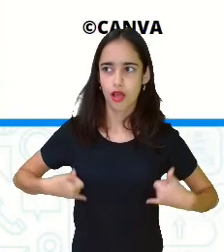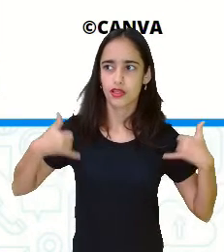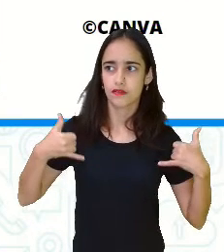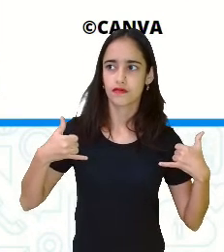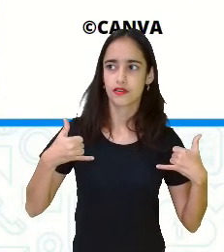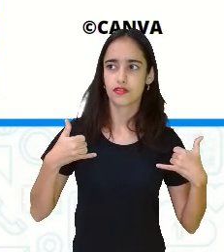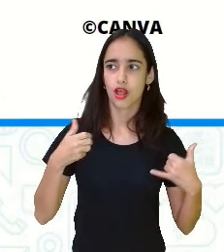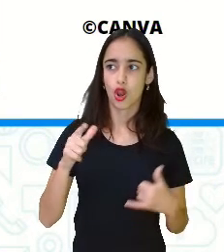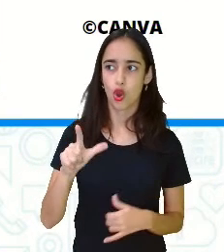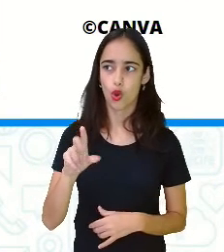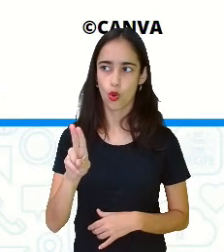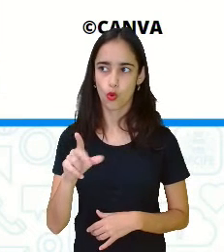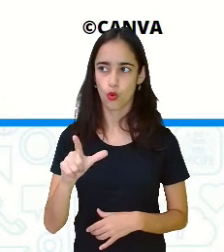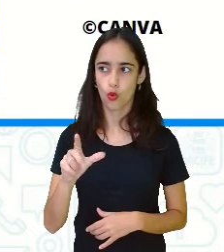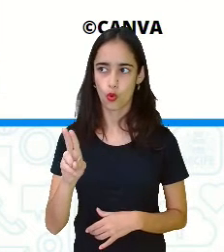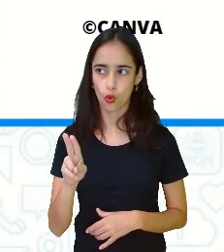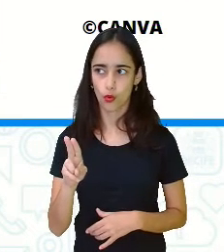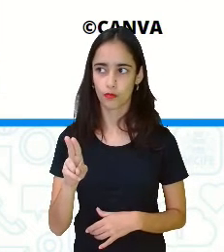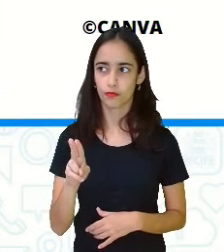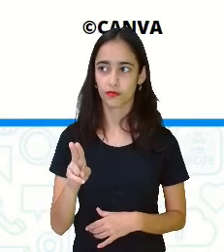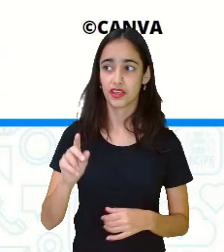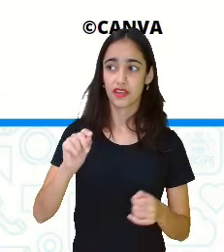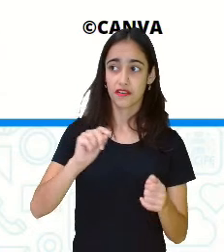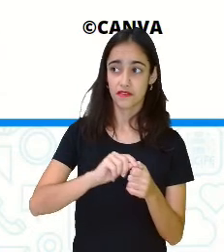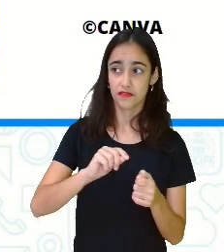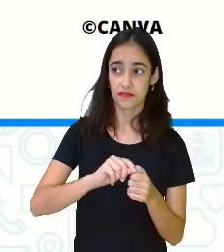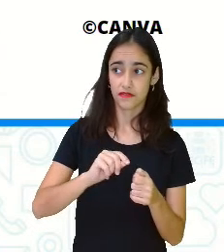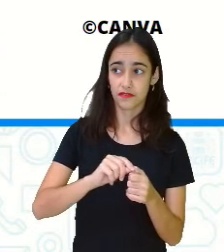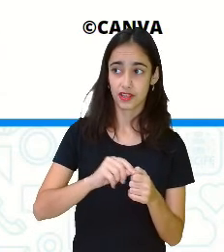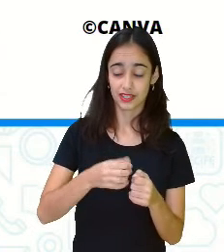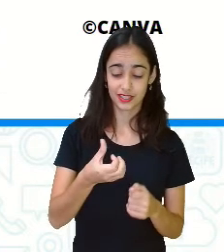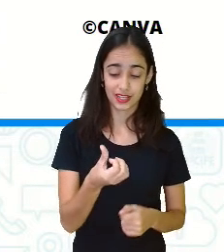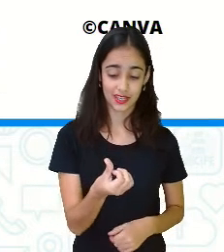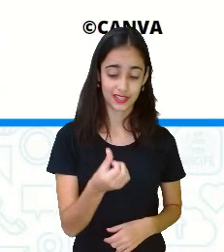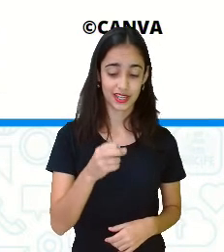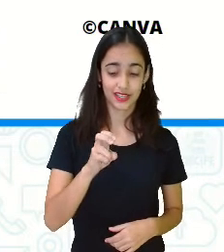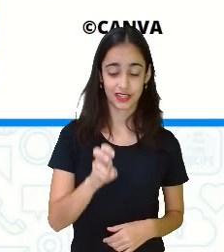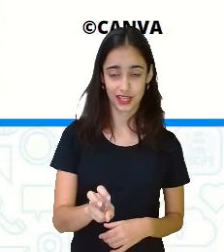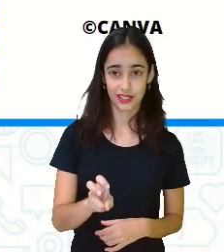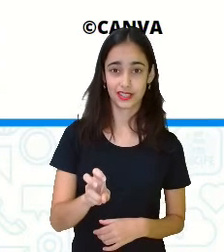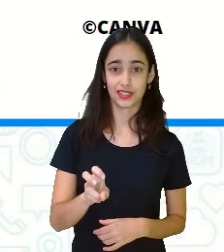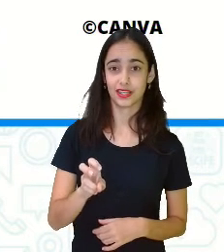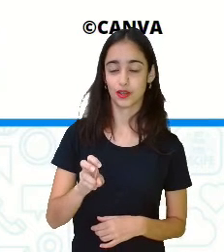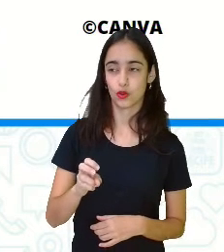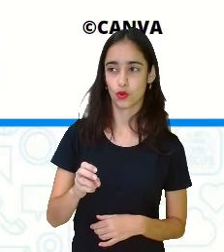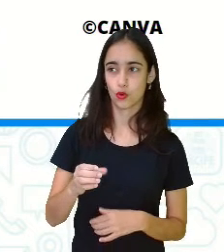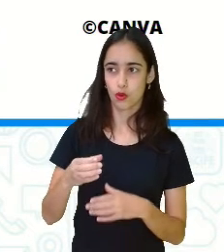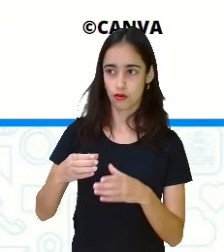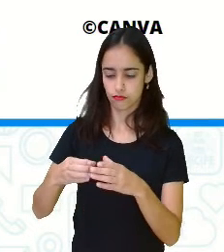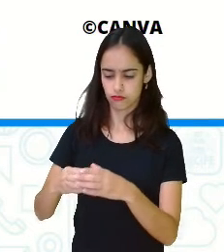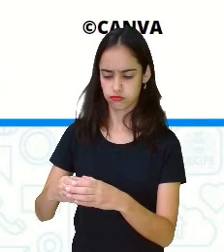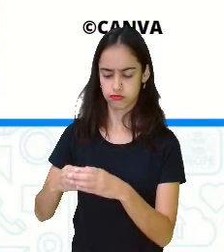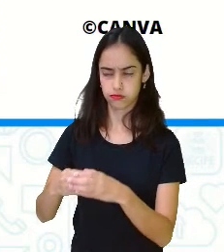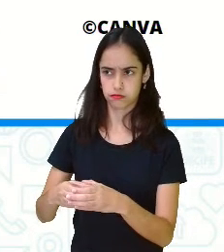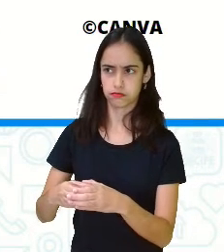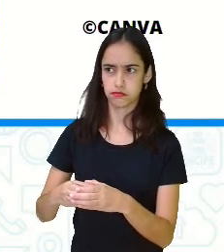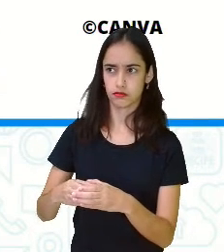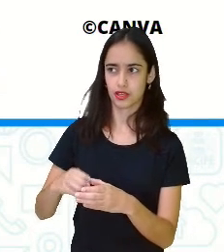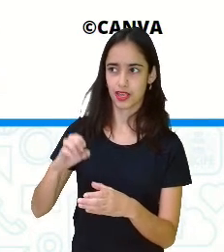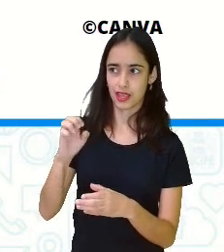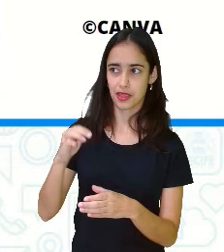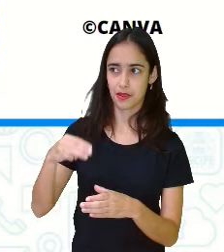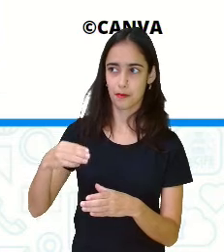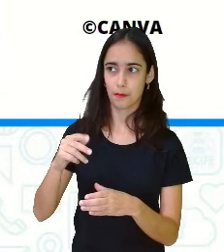feitas 65 empadinhas, 40 coxinhas e 70 pastéis. Inclusive, eu comeria